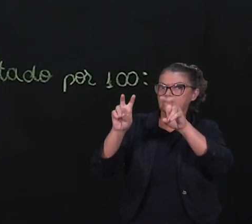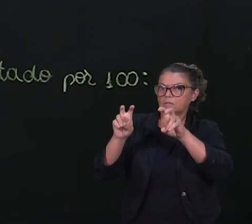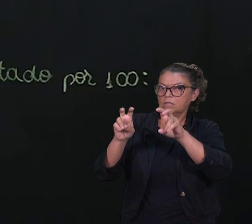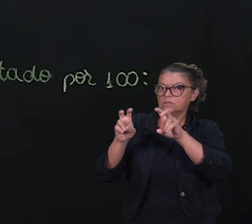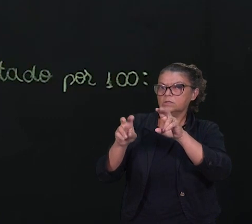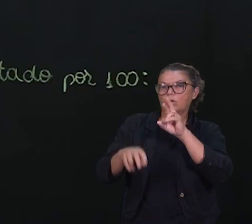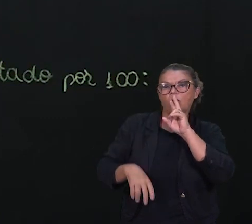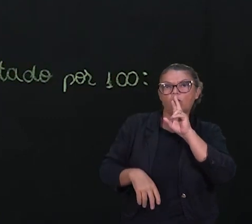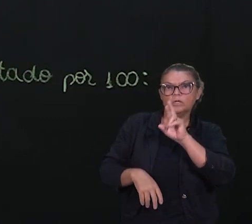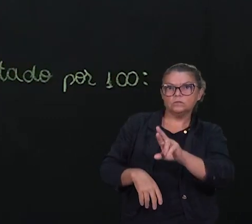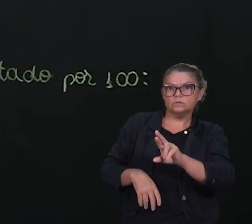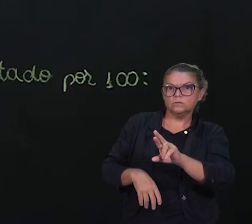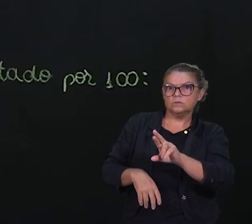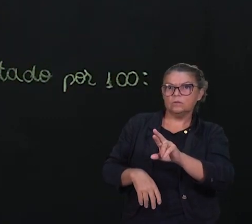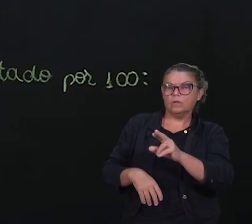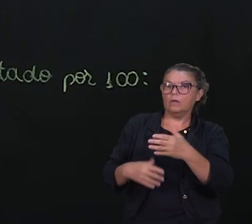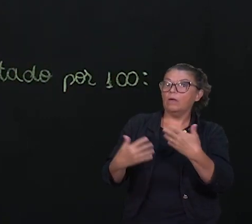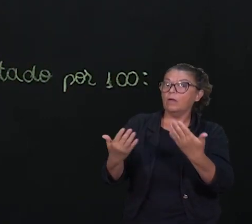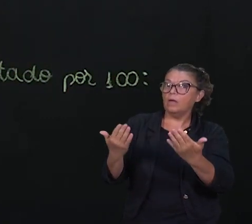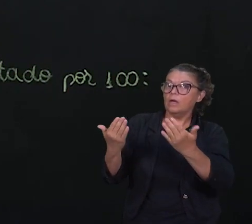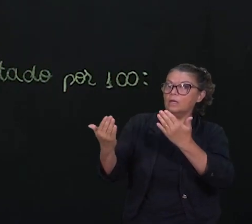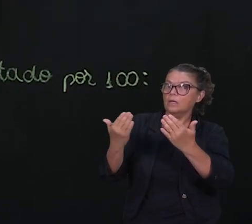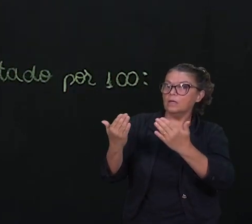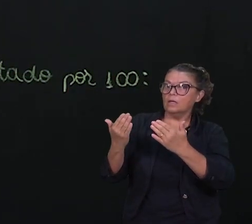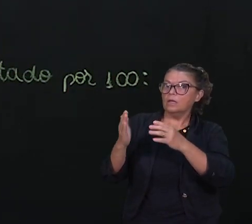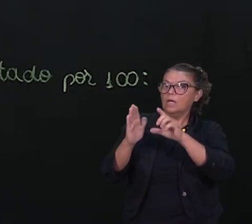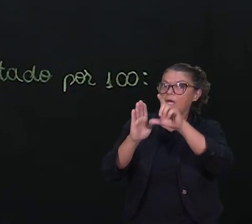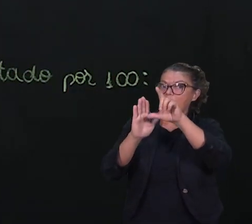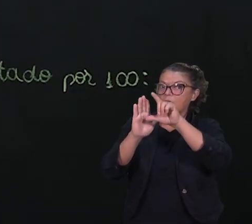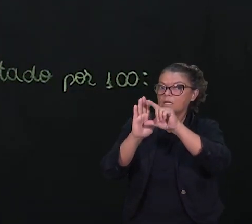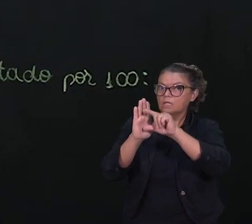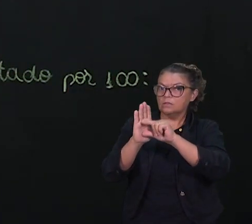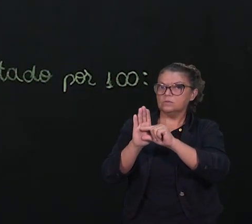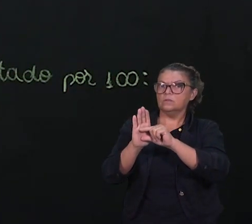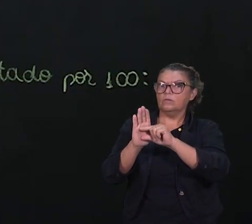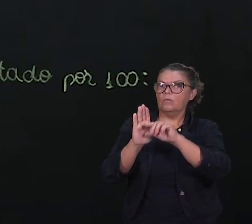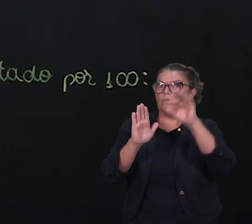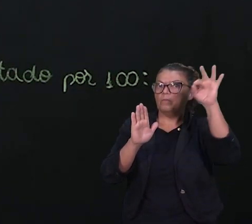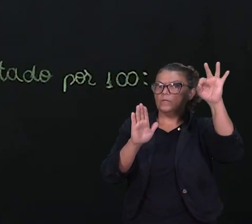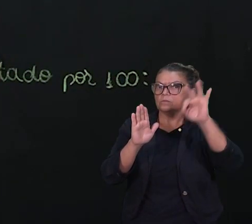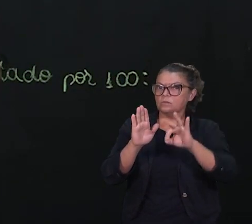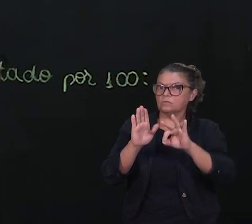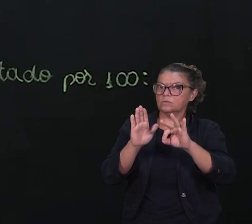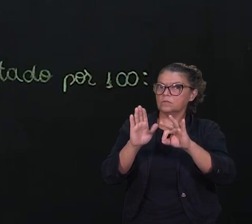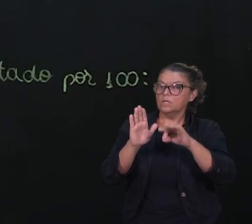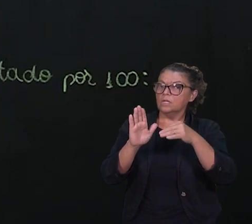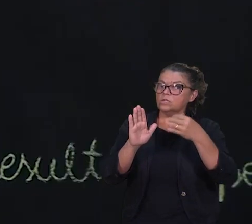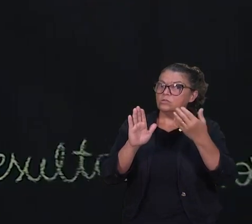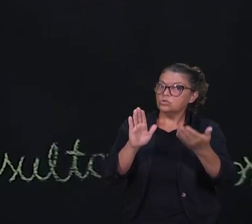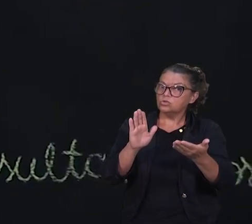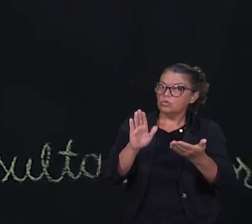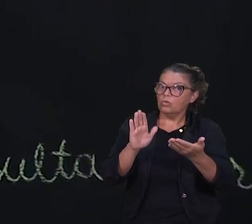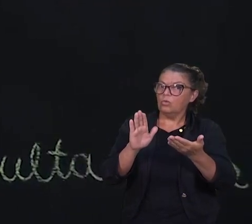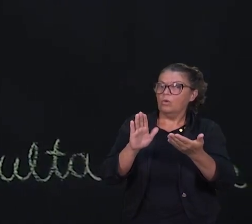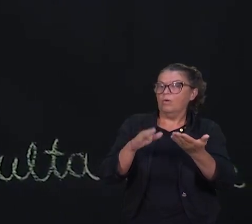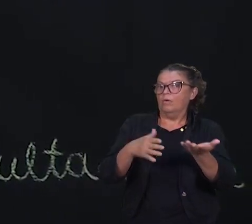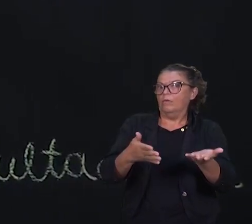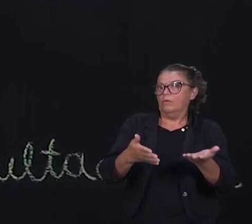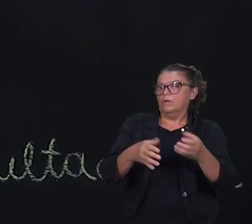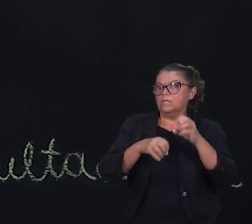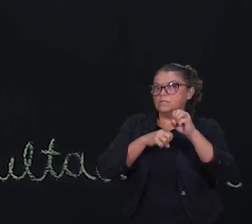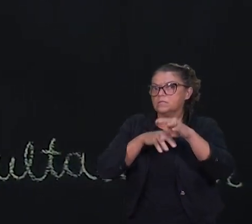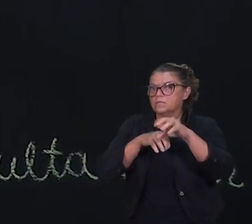questão ou esse resultado é em relação à redução percentual. Se eu estou trabalhando com coisas, com